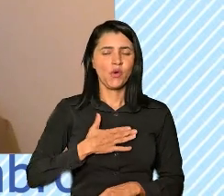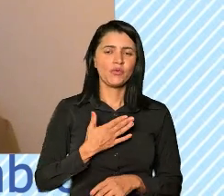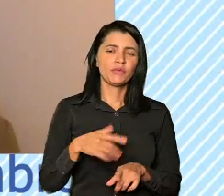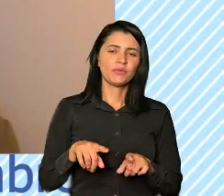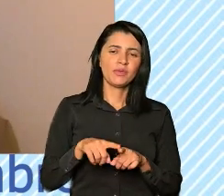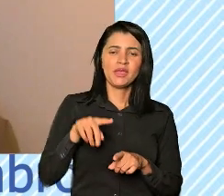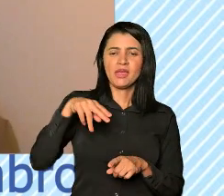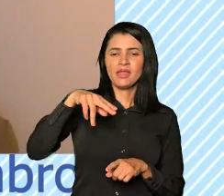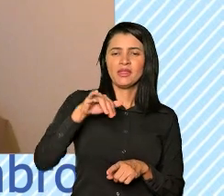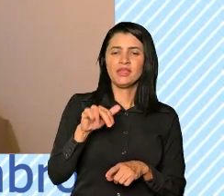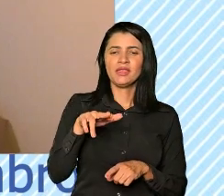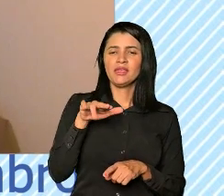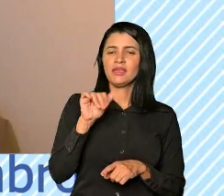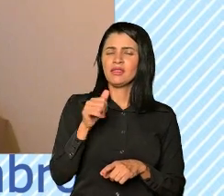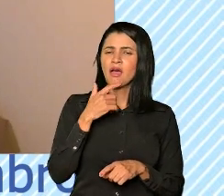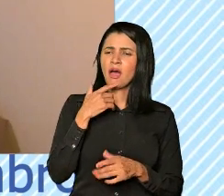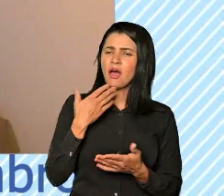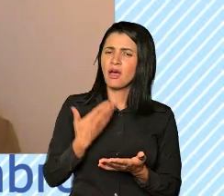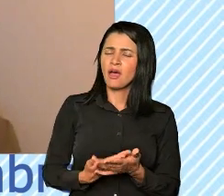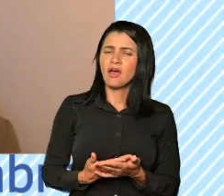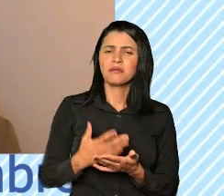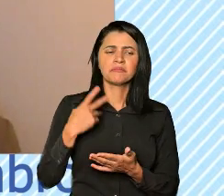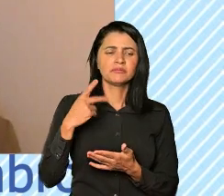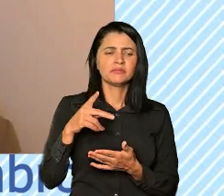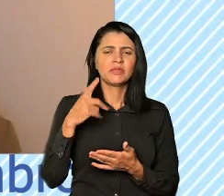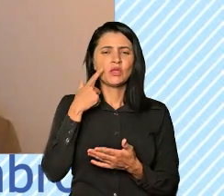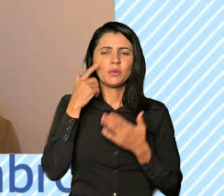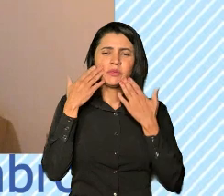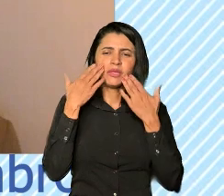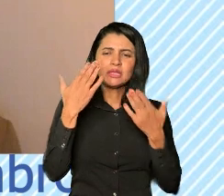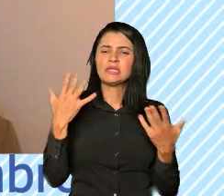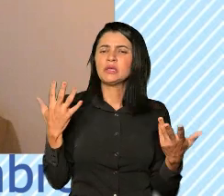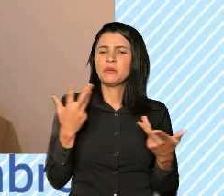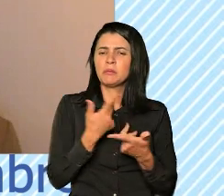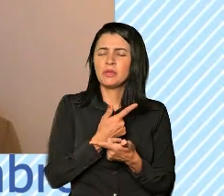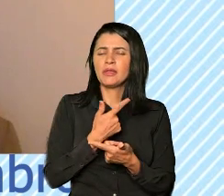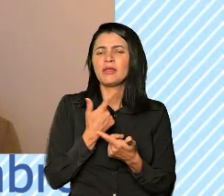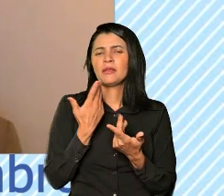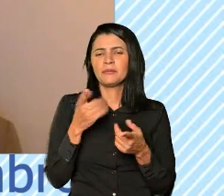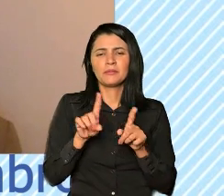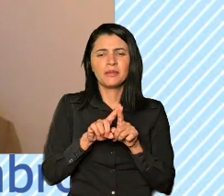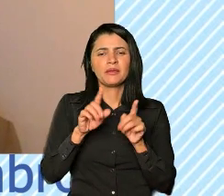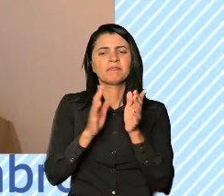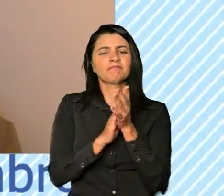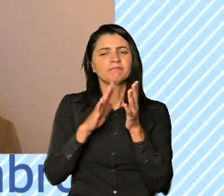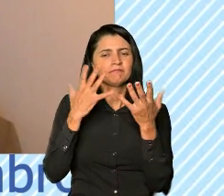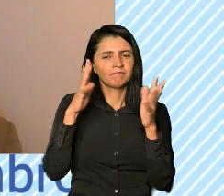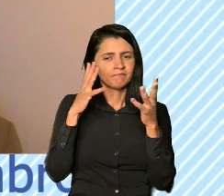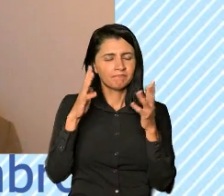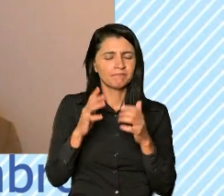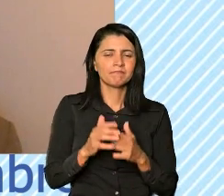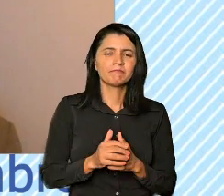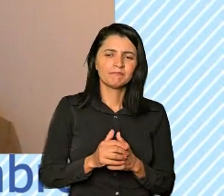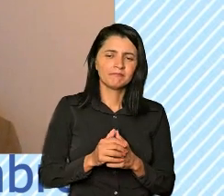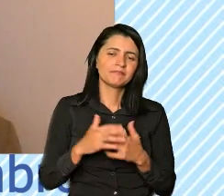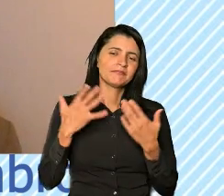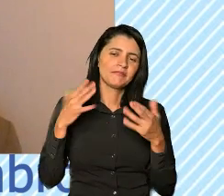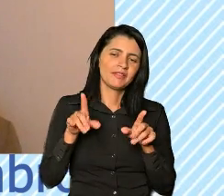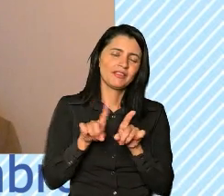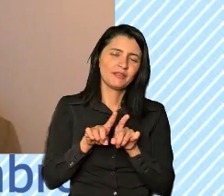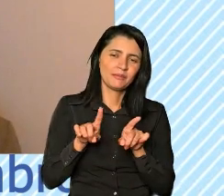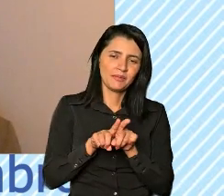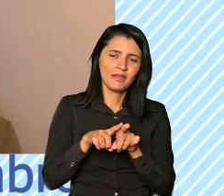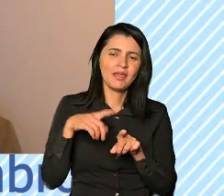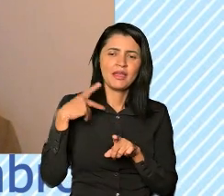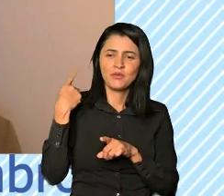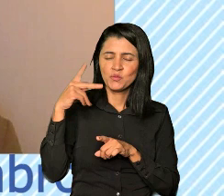E com a Nina, que eu fiquei surpresa, adorei sua apresentação, Nina, parabéns, né? Parabéns também